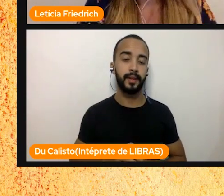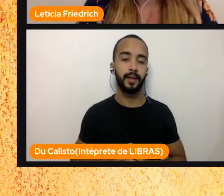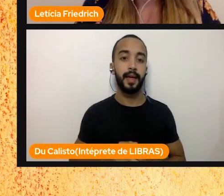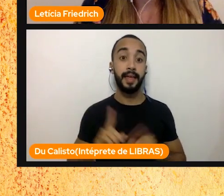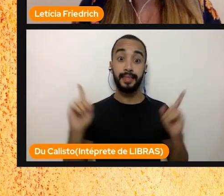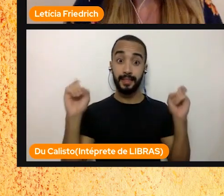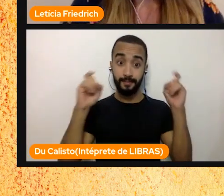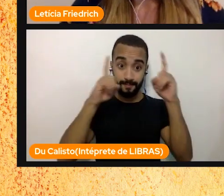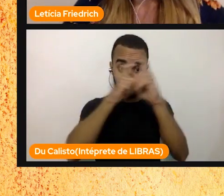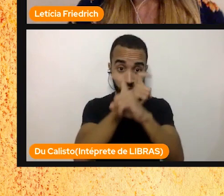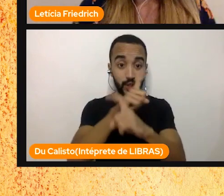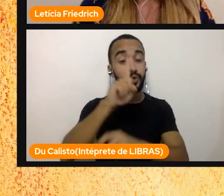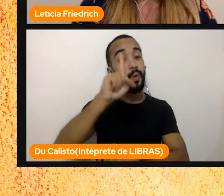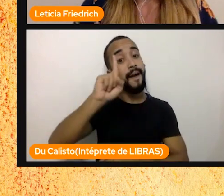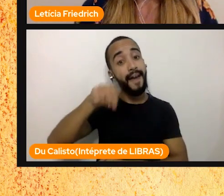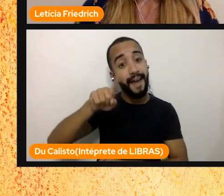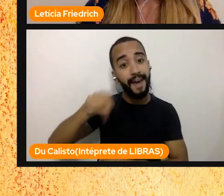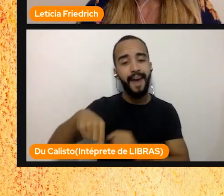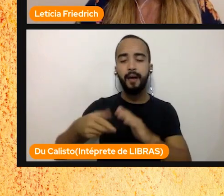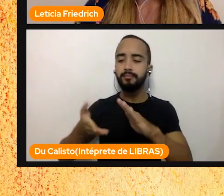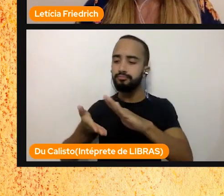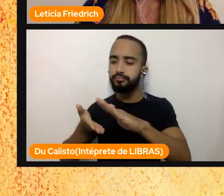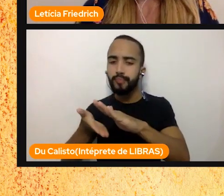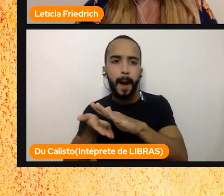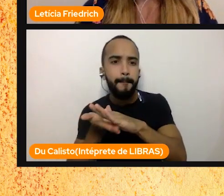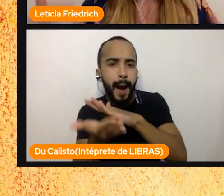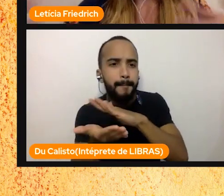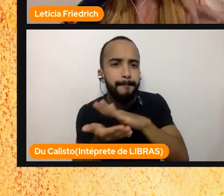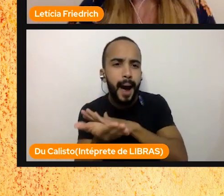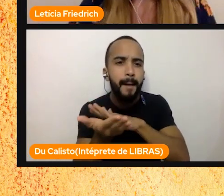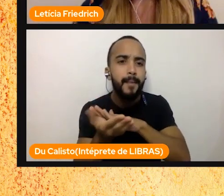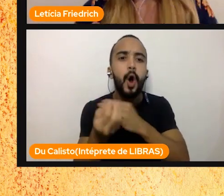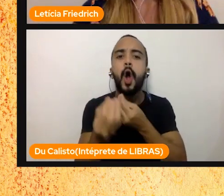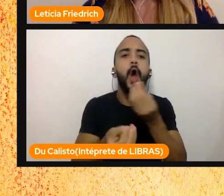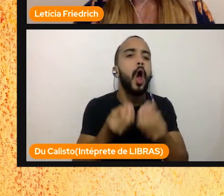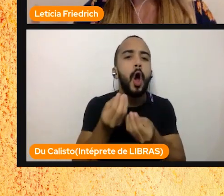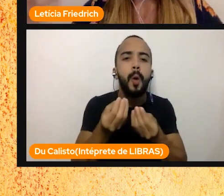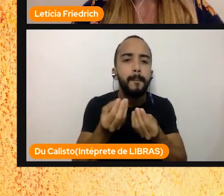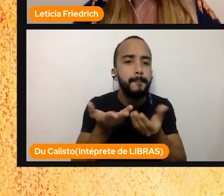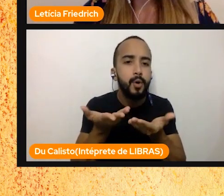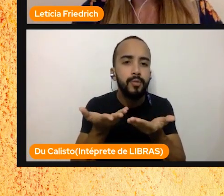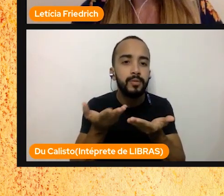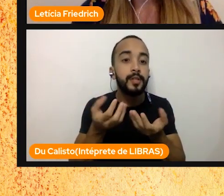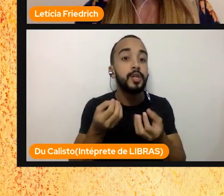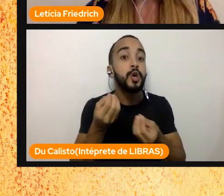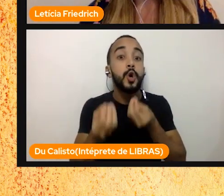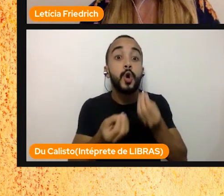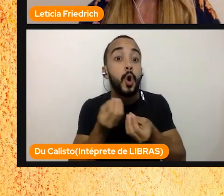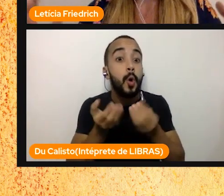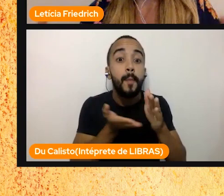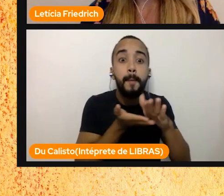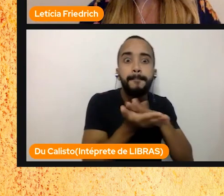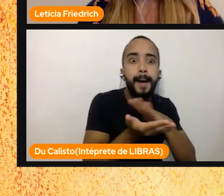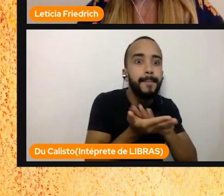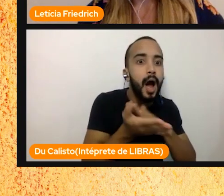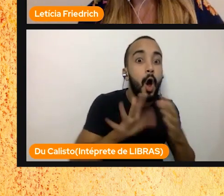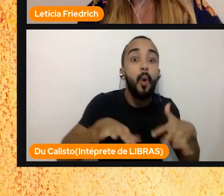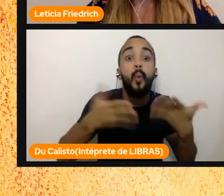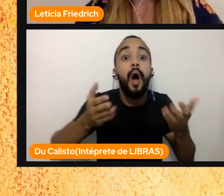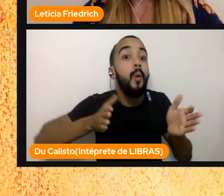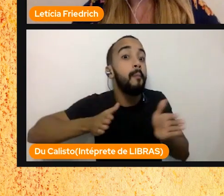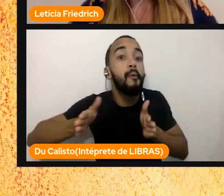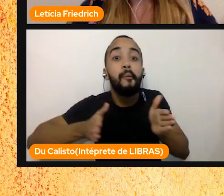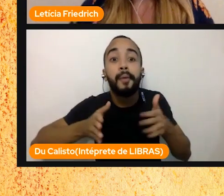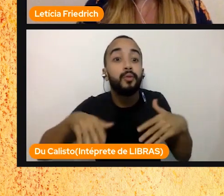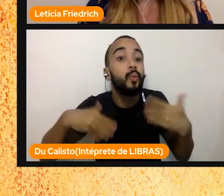a gente tem aqui juntos, que é o Além da Lenda, que a gente vem discutindo muito, assim, em que momento lançar o filme, por mais que o filme esteja pronto agora para